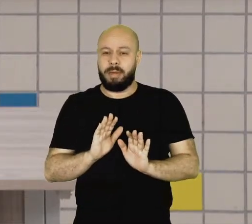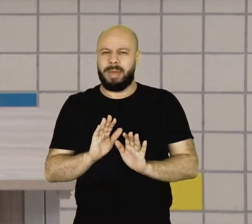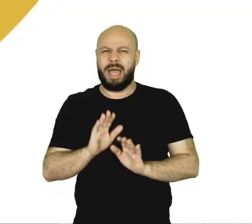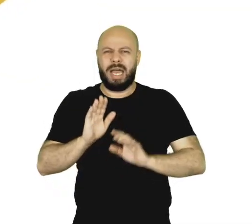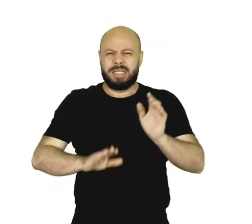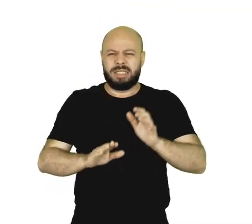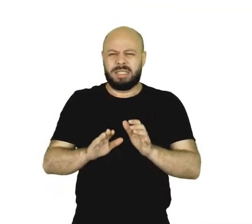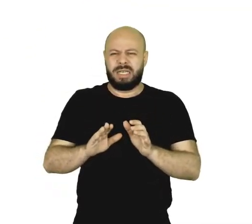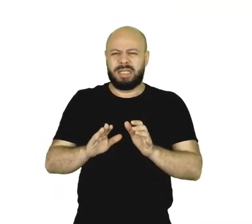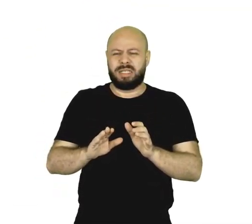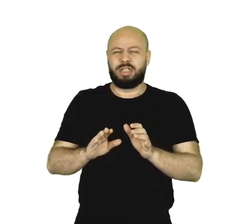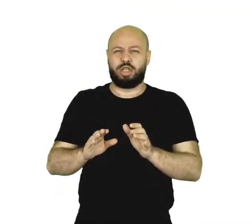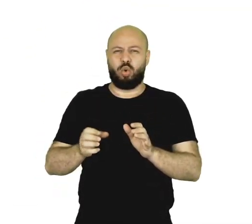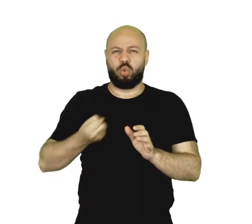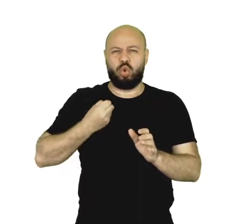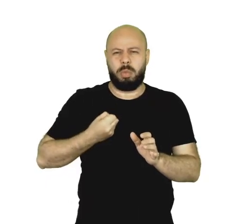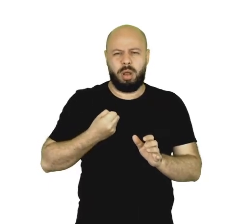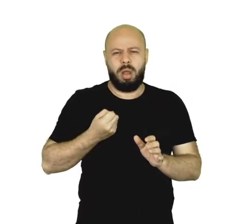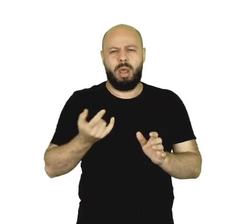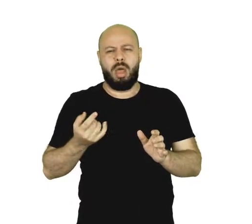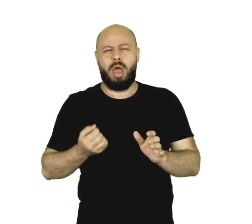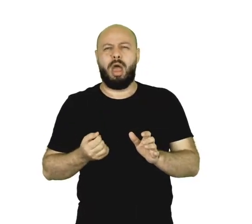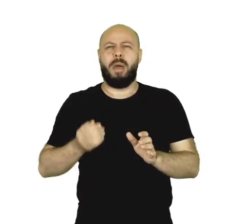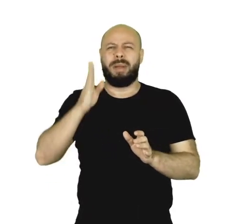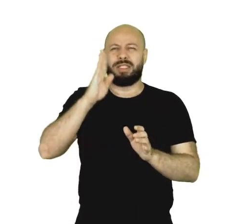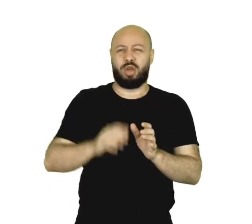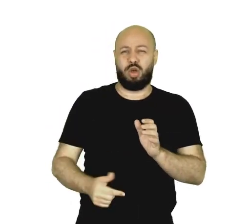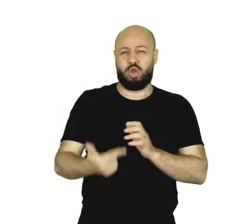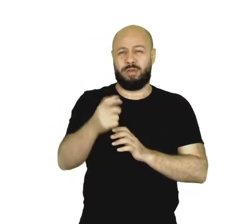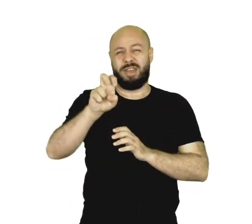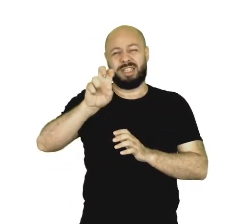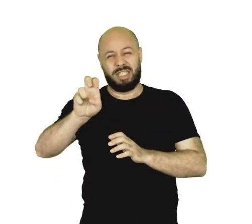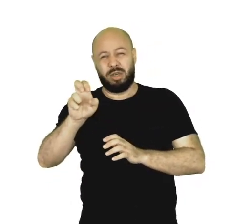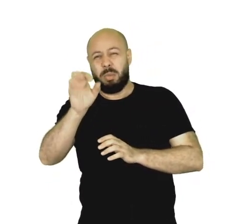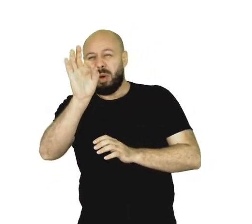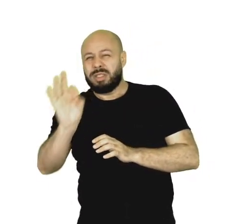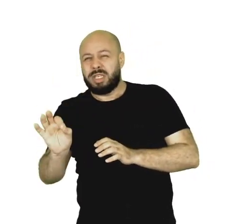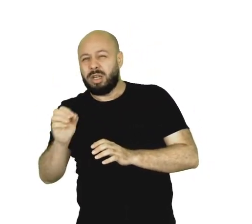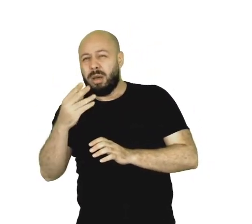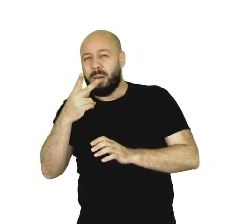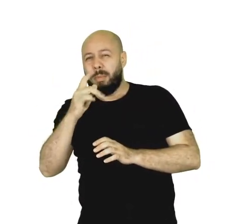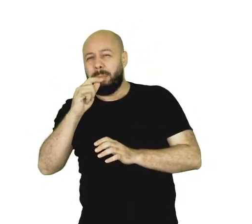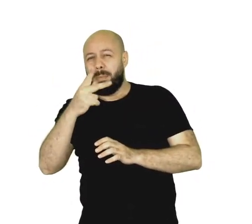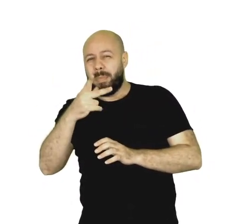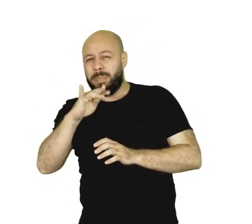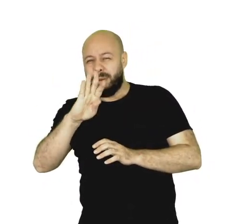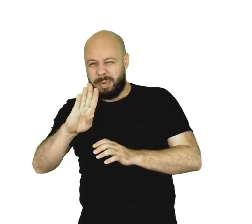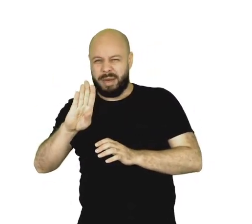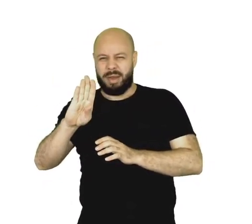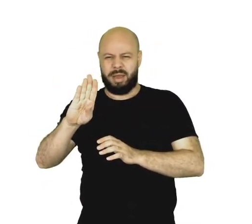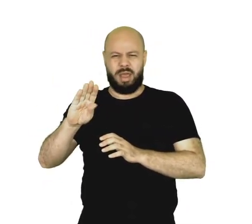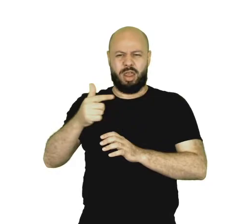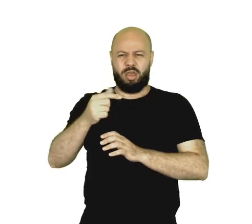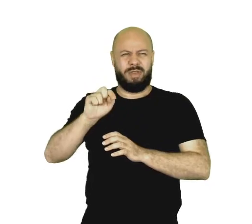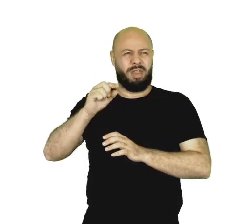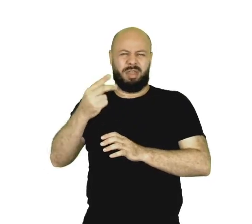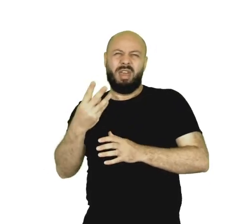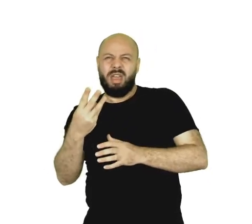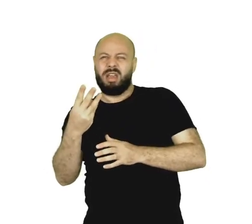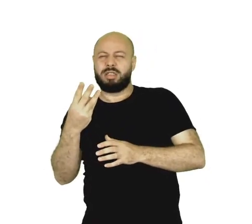olhar em números, está lá o Brasil com 2,5% do PIB, que foi confirmado 2,3%, isso, se não me